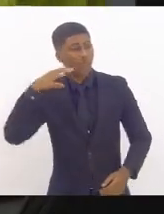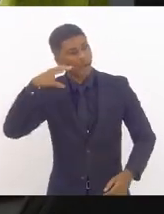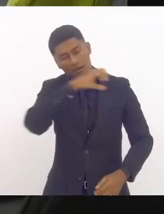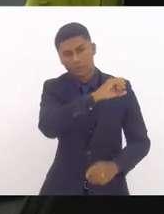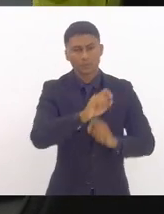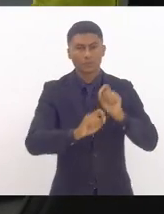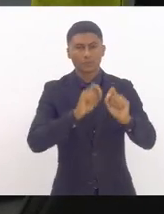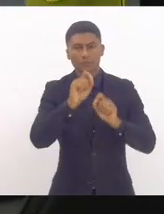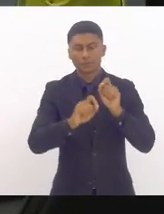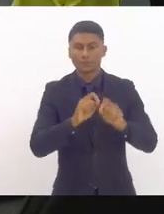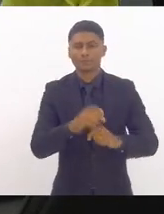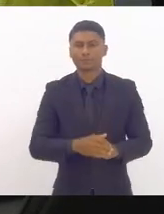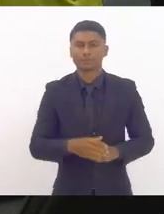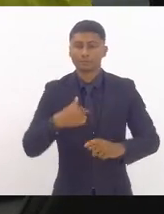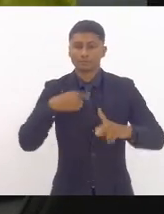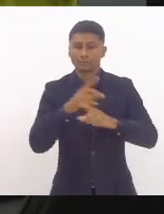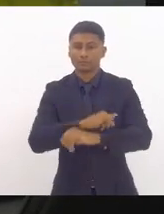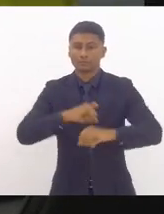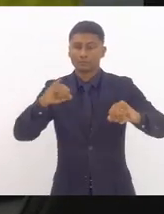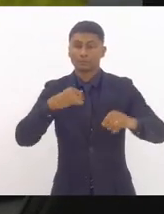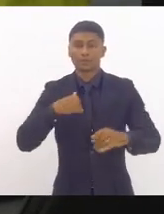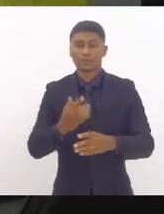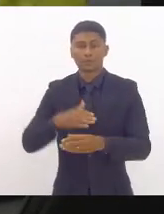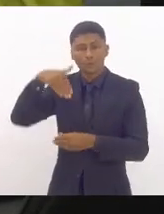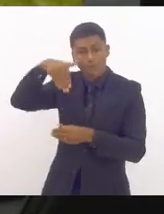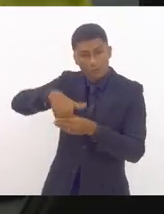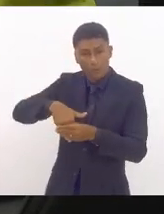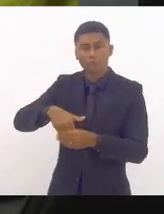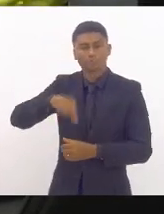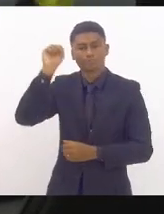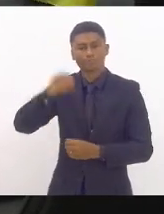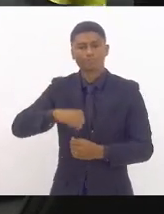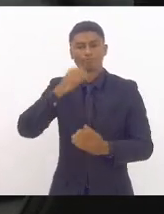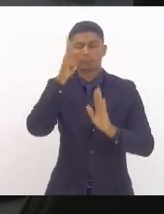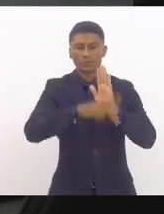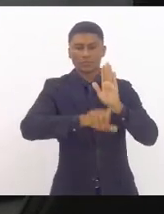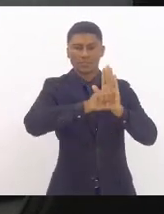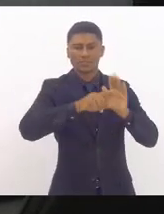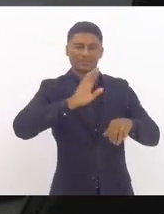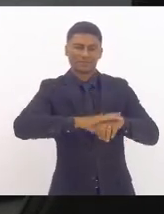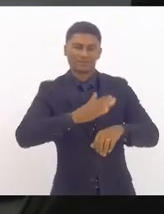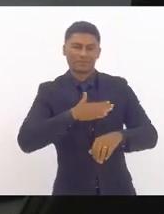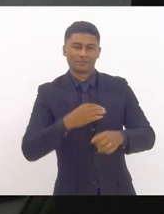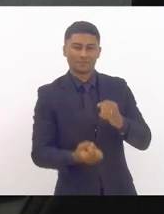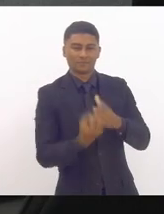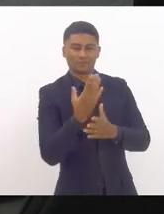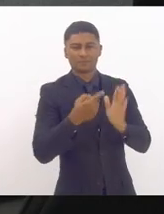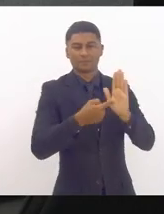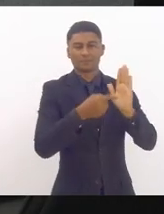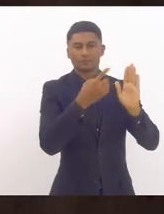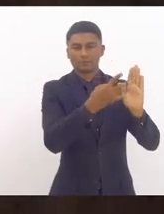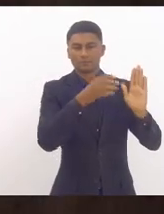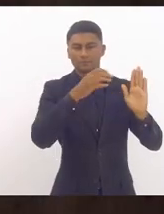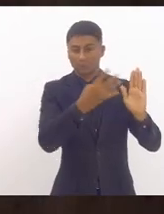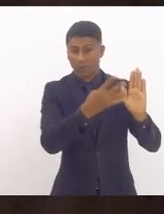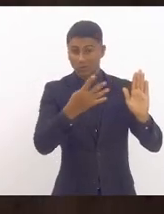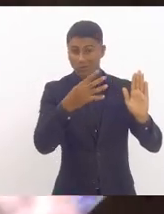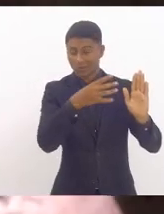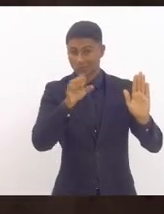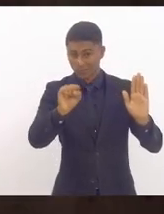rapidamente aqui, declarar meu voto favorável ao projeto de minha autoria, o 4448 de 21,